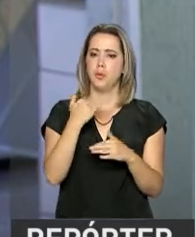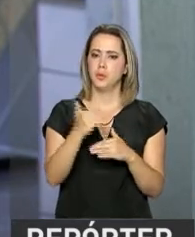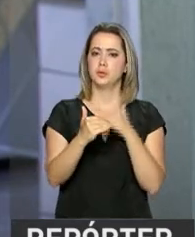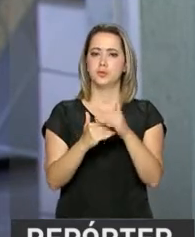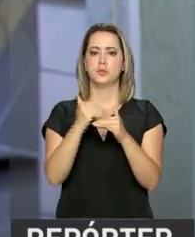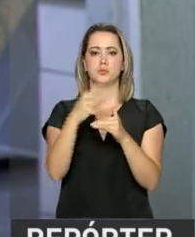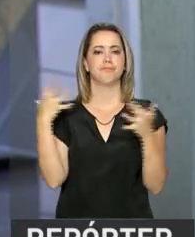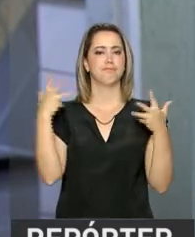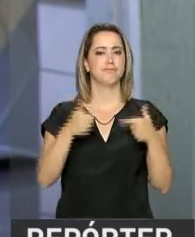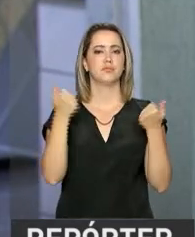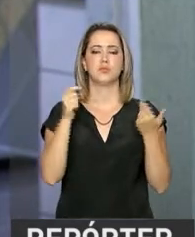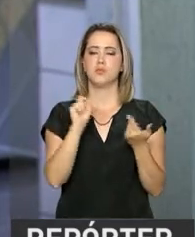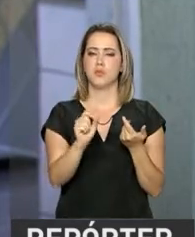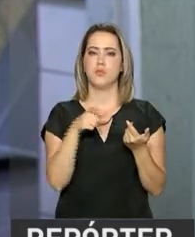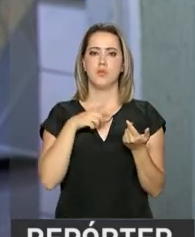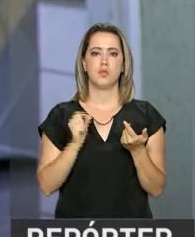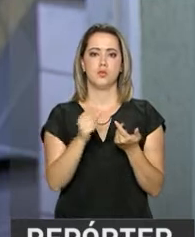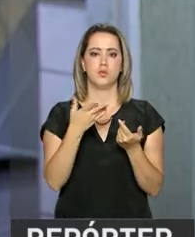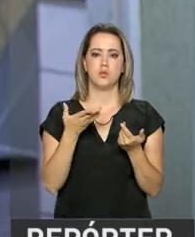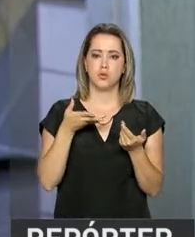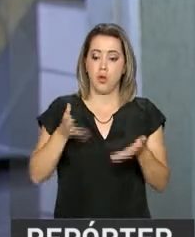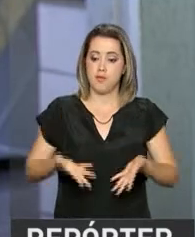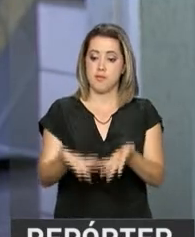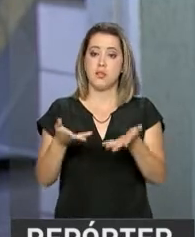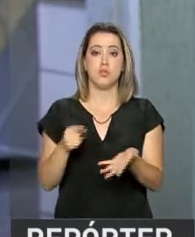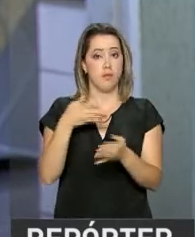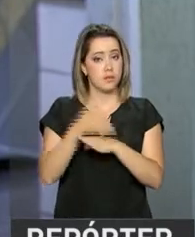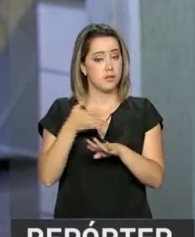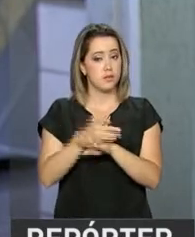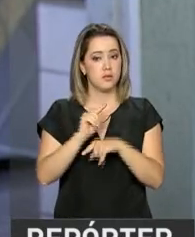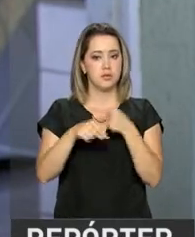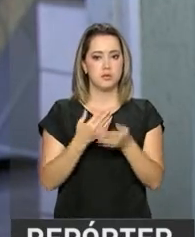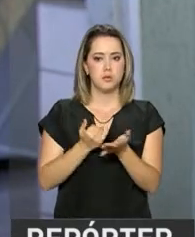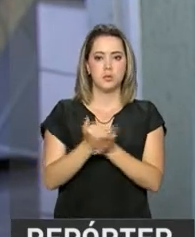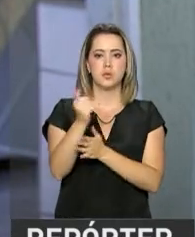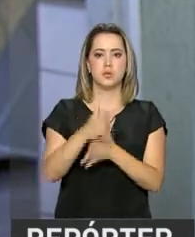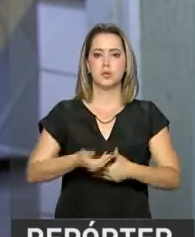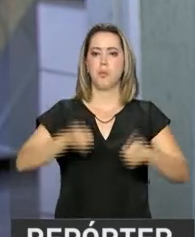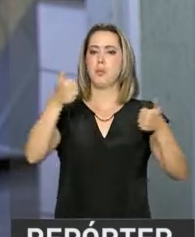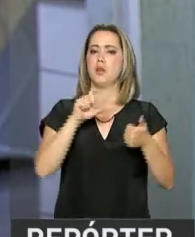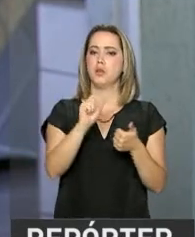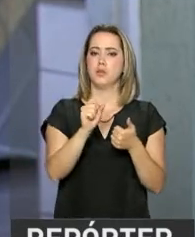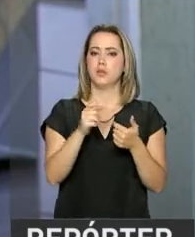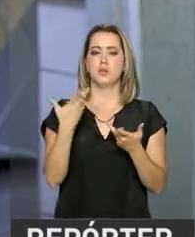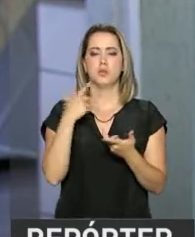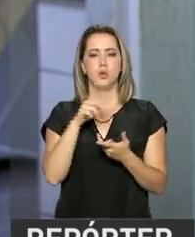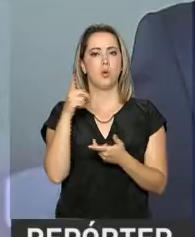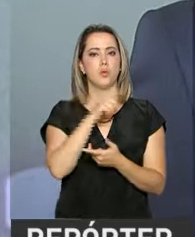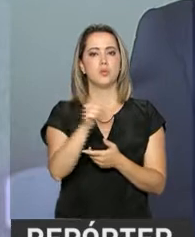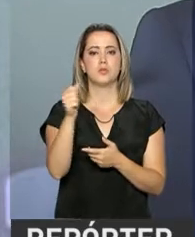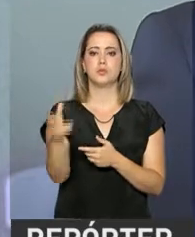plano de carreira excelente que só dá um gás você entrar e poder continuar fazendo seu melhor e gargano e agarrar as oportunidades